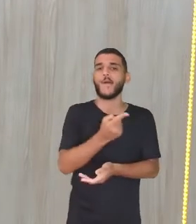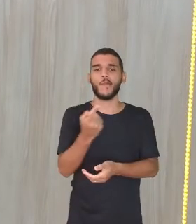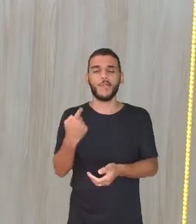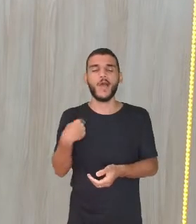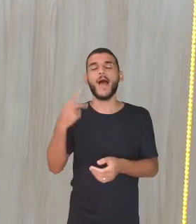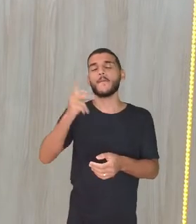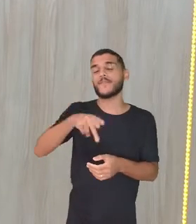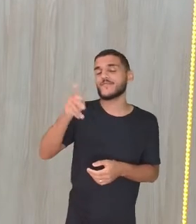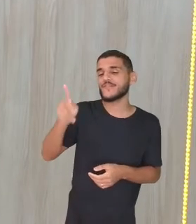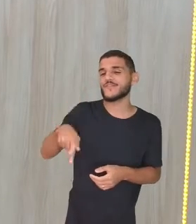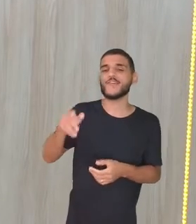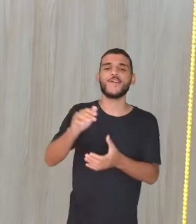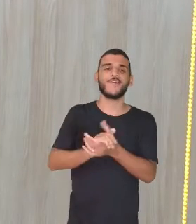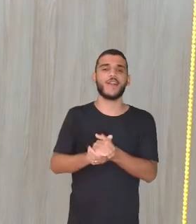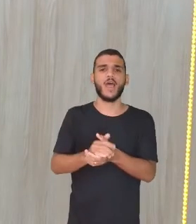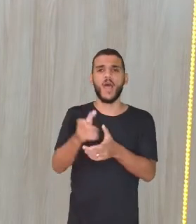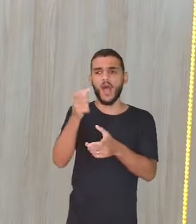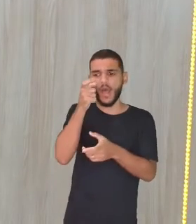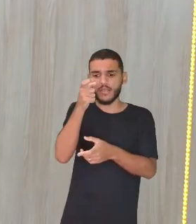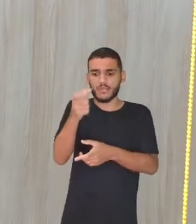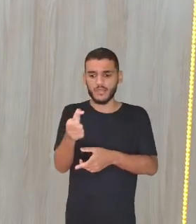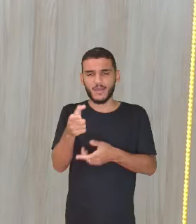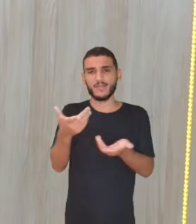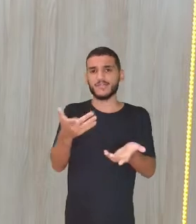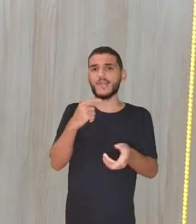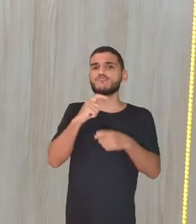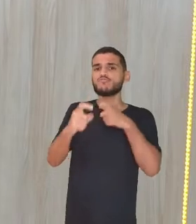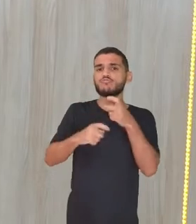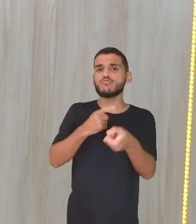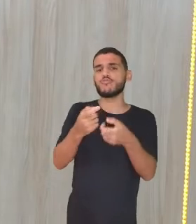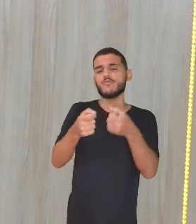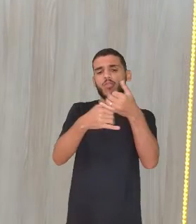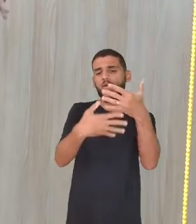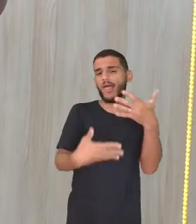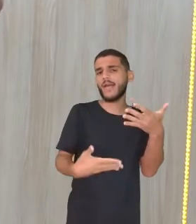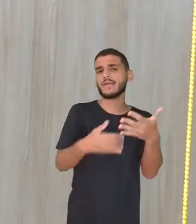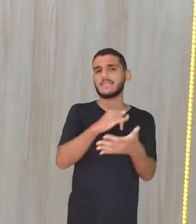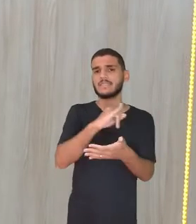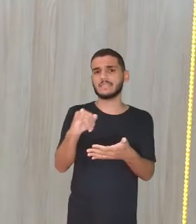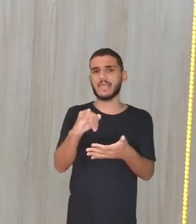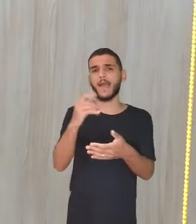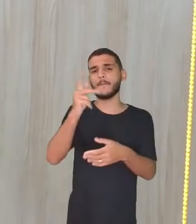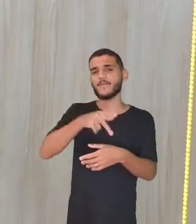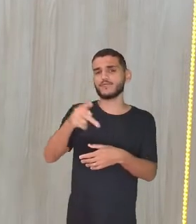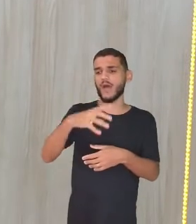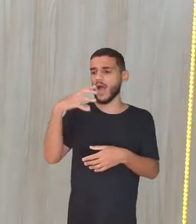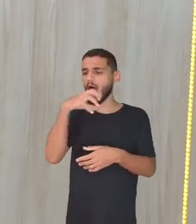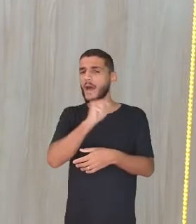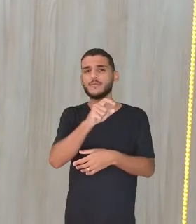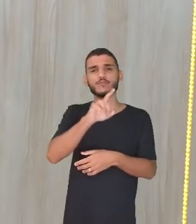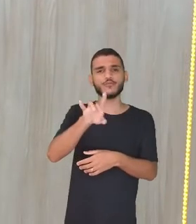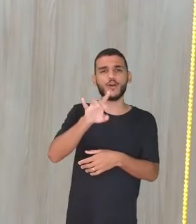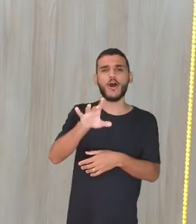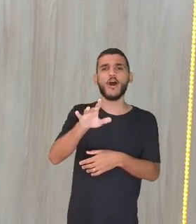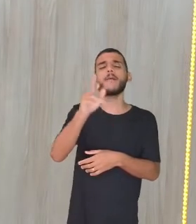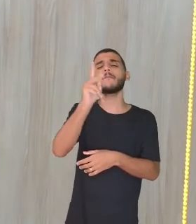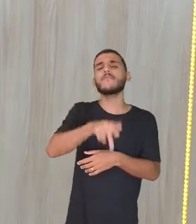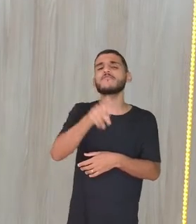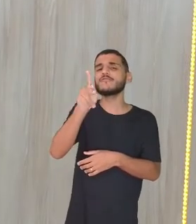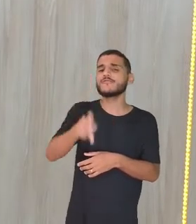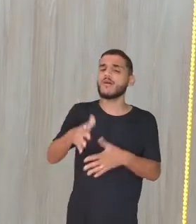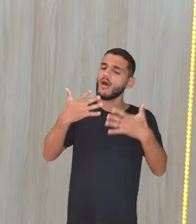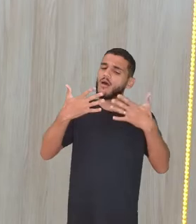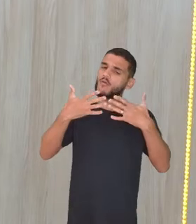atenta a qualquer mensagem que você colocar, qualquer dúvida. Se a professora estiver indo muito rápido, é só dizer, professora, vai